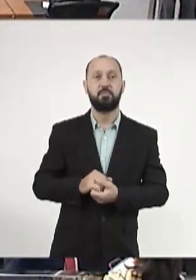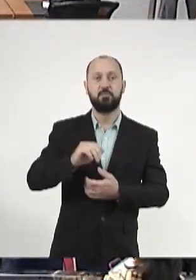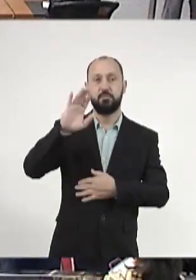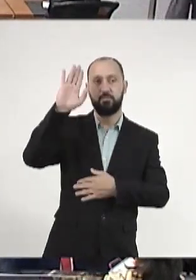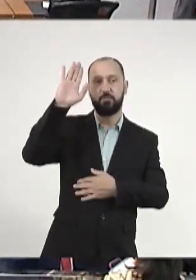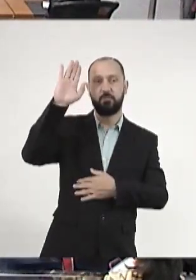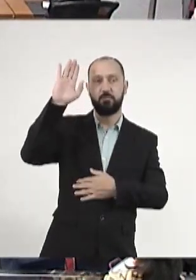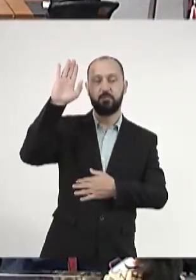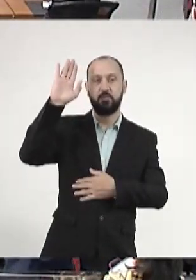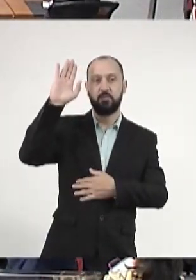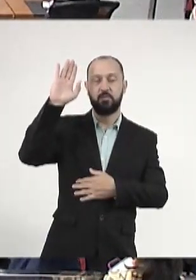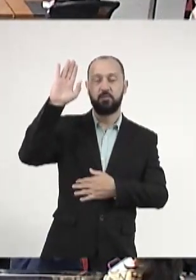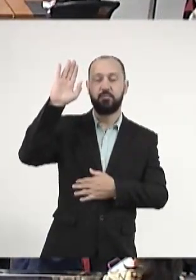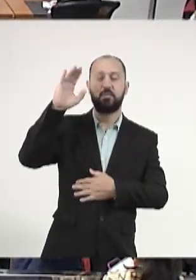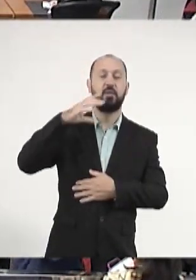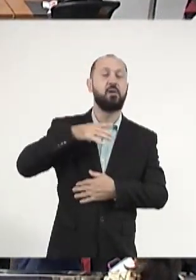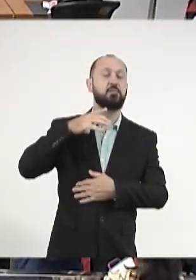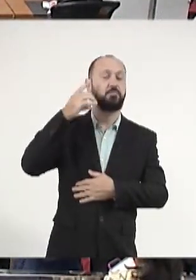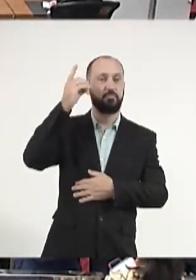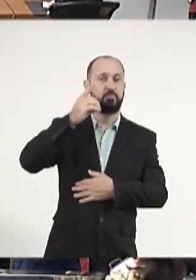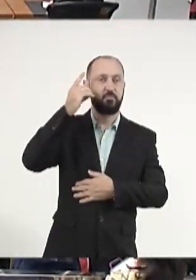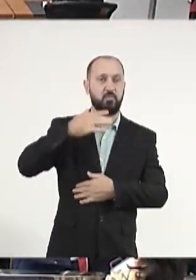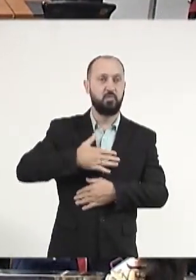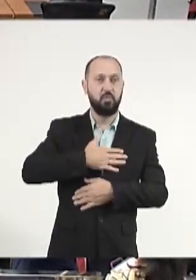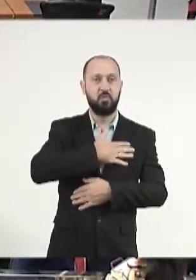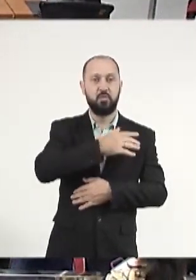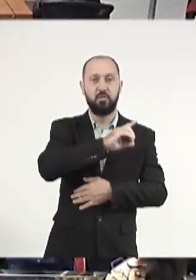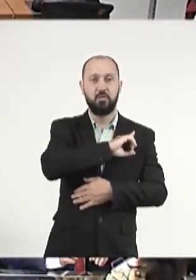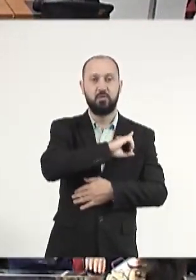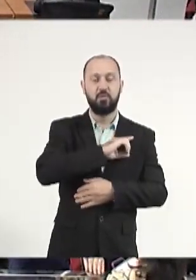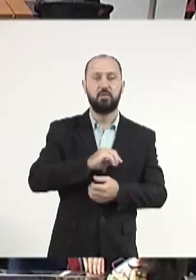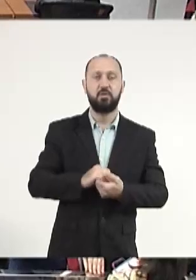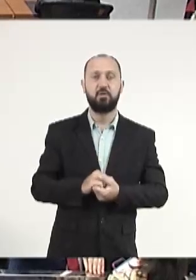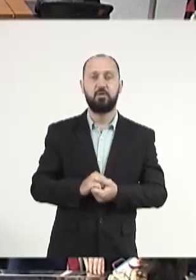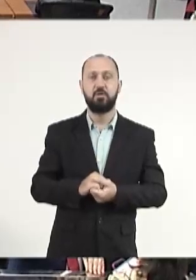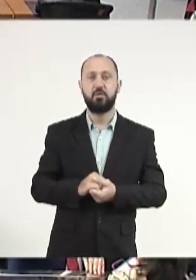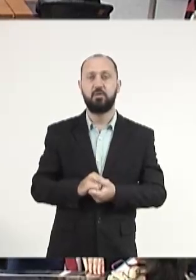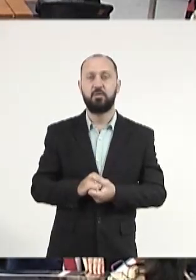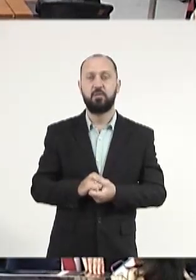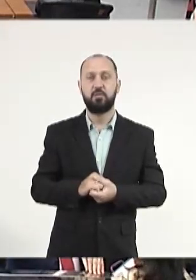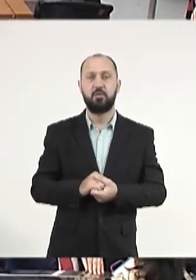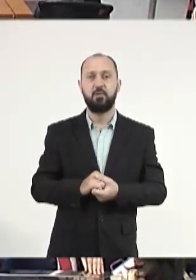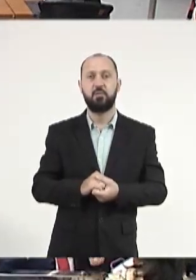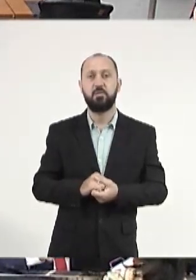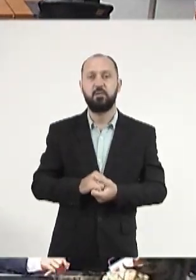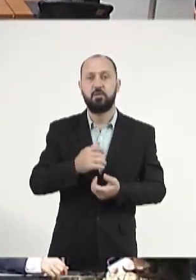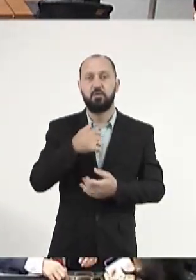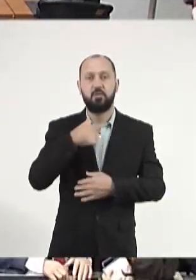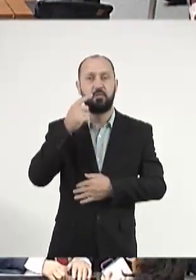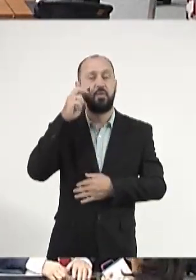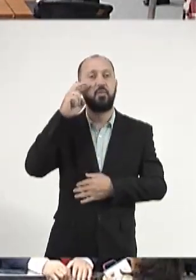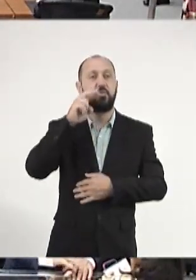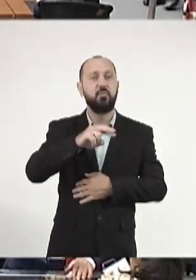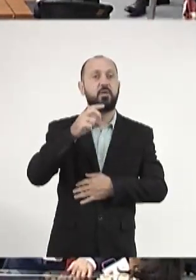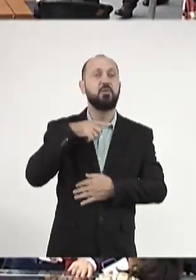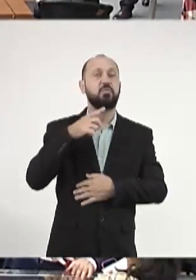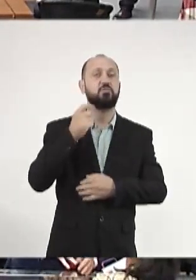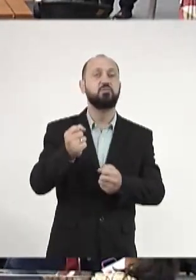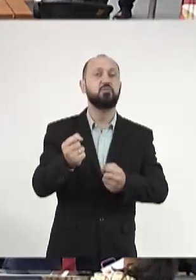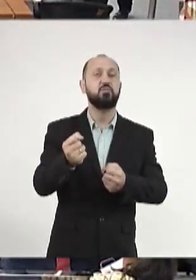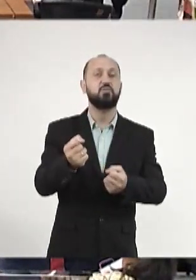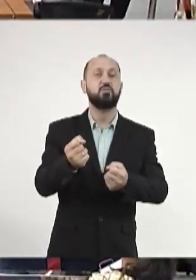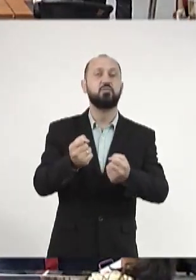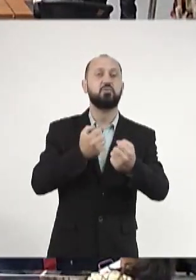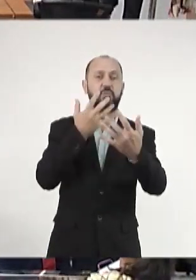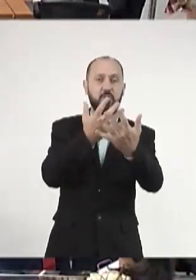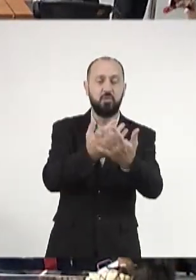pela ordem. Pela ordem, deputado Coronel Davi. Senhor presidente, eu vendo aqui e ouvindo os